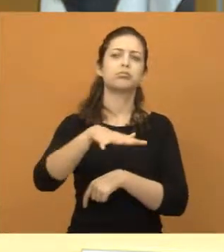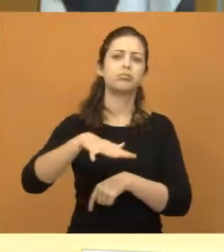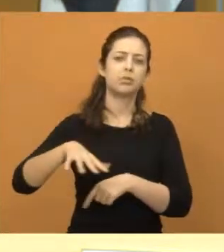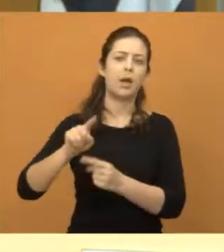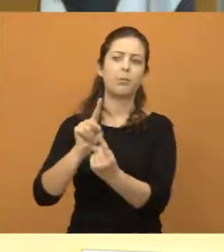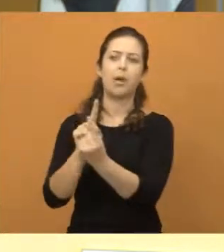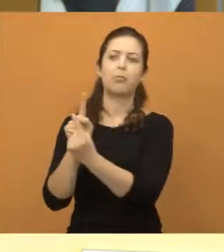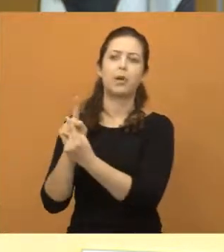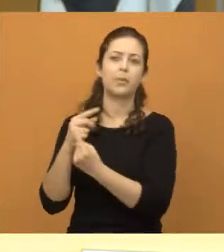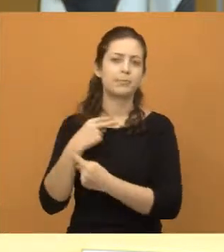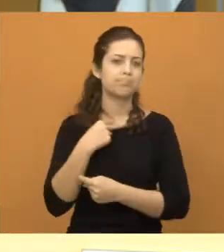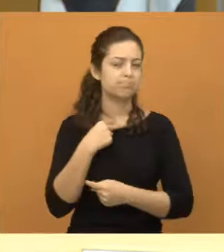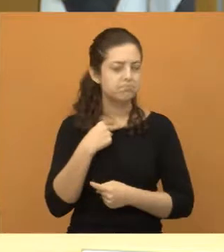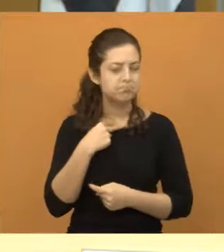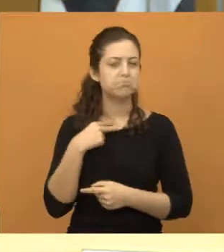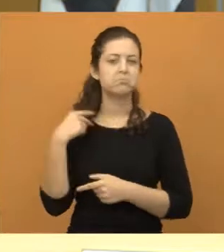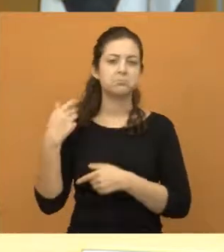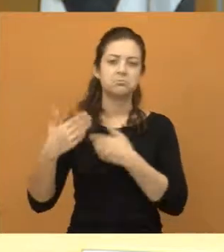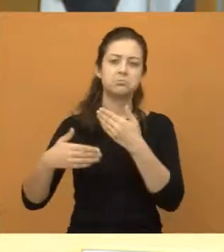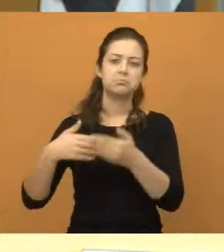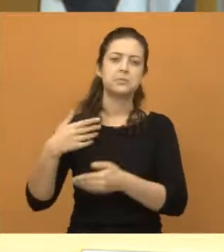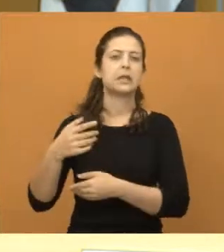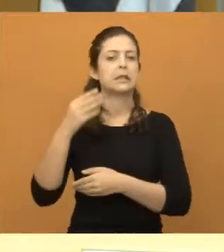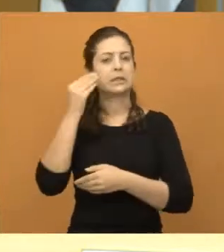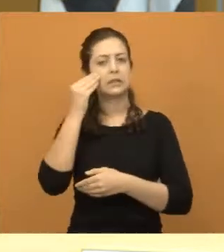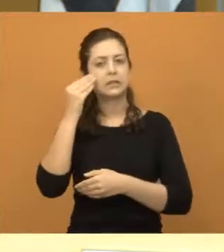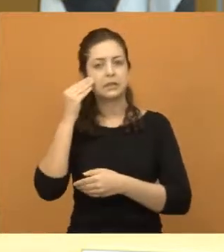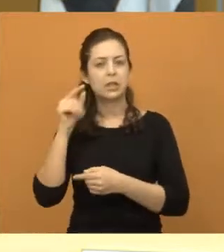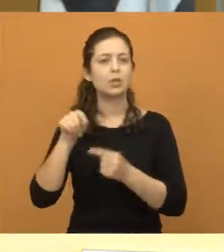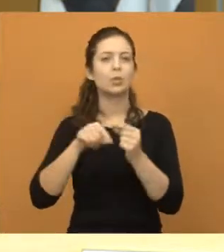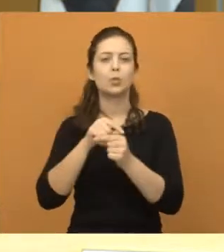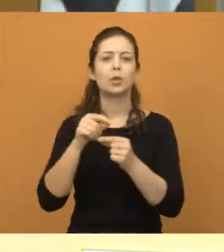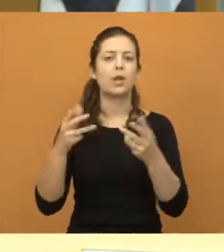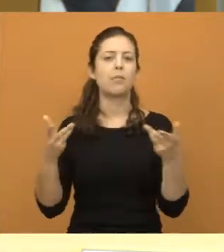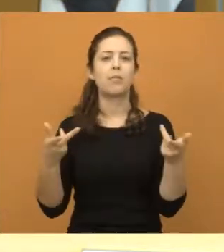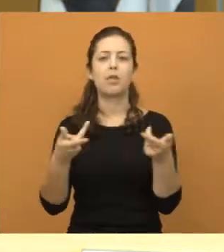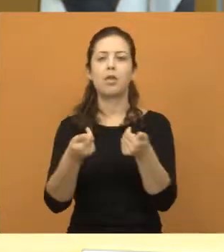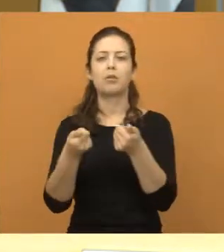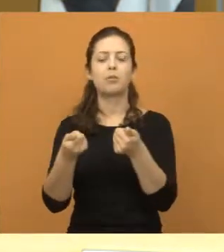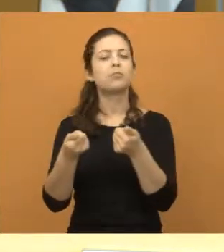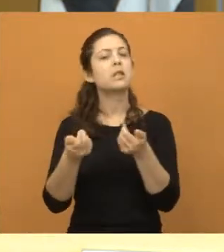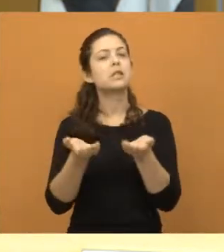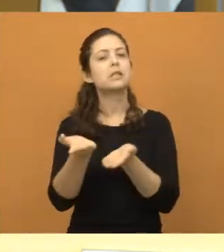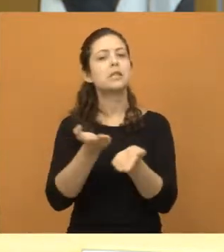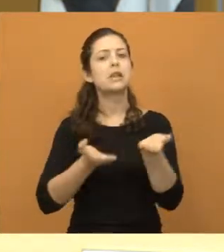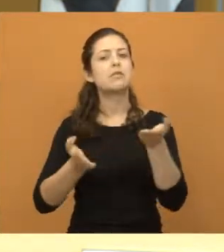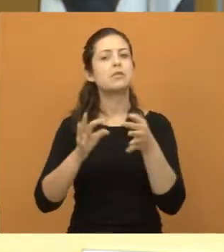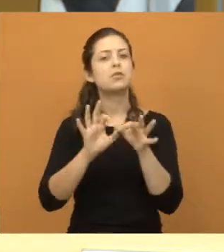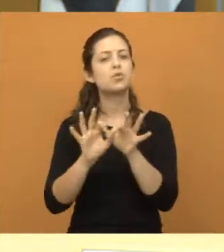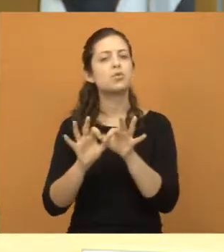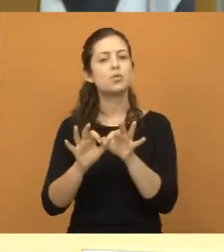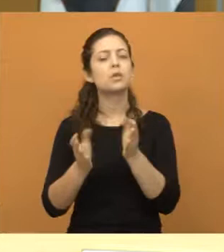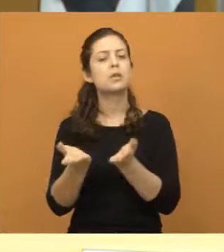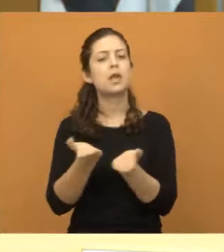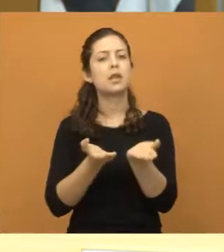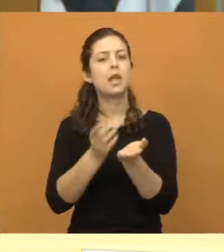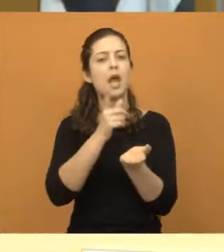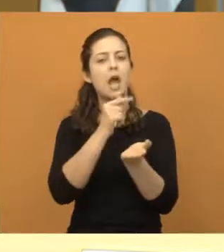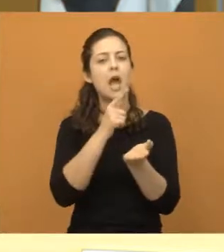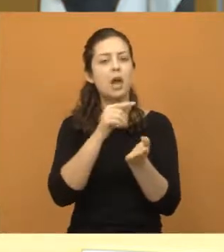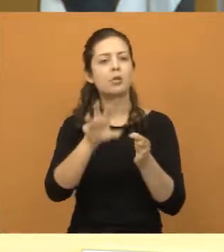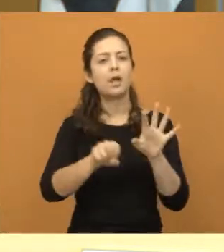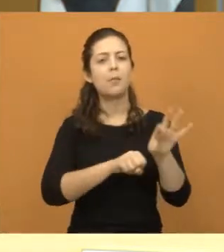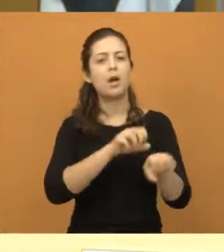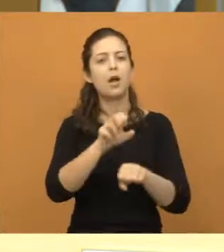O município vem atuando de modo a alcançar a universalização dos serviços de fornecimento de água tratada e de